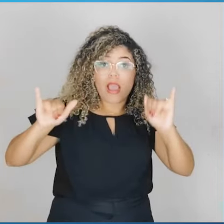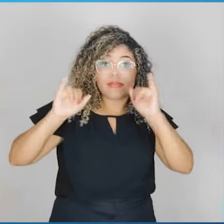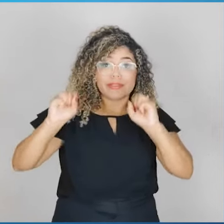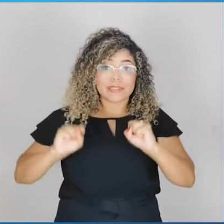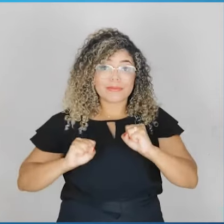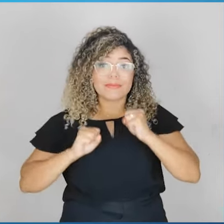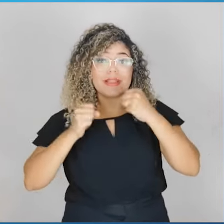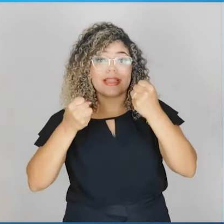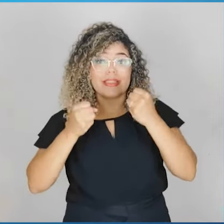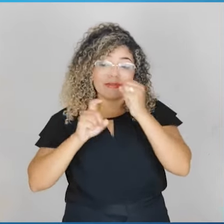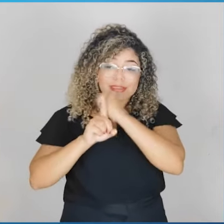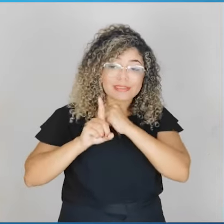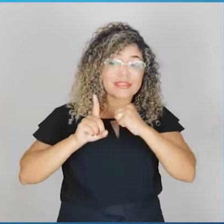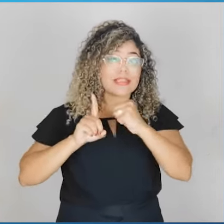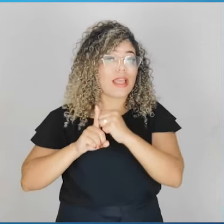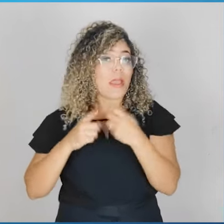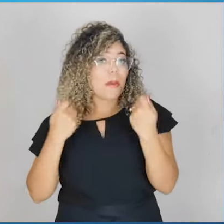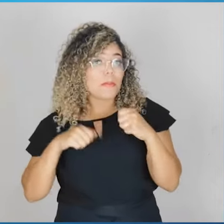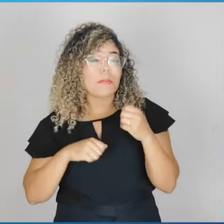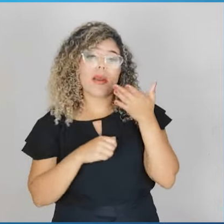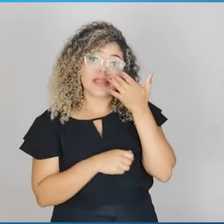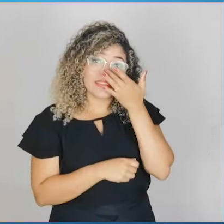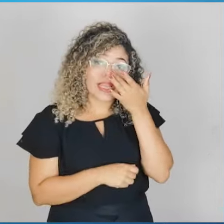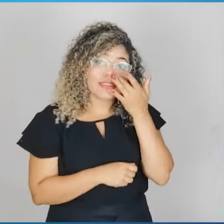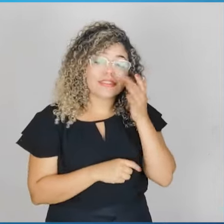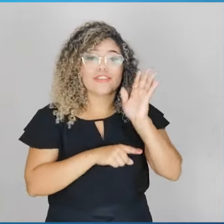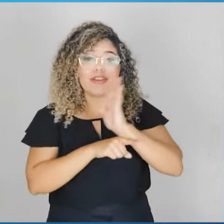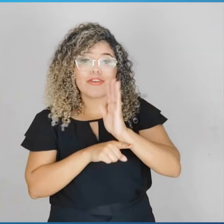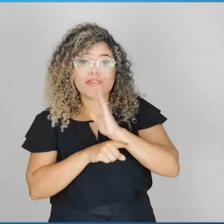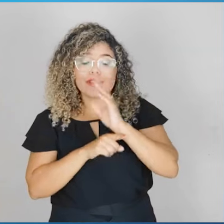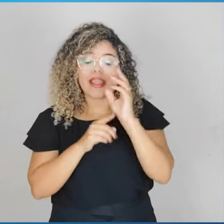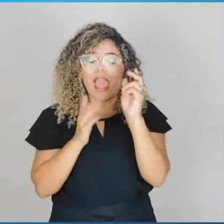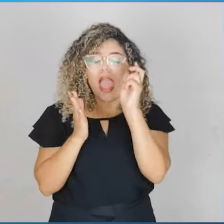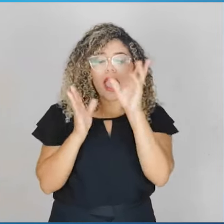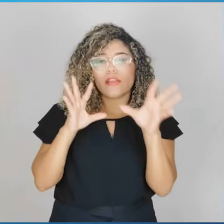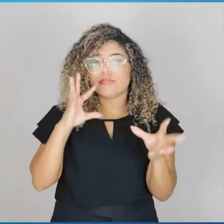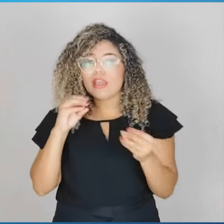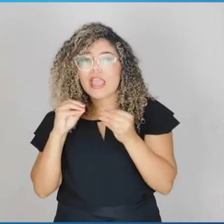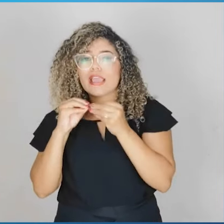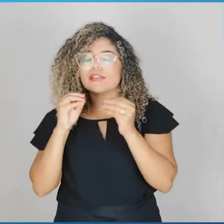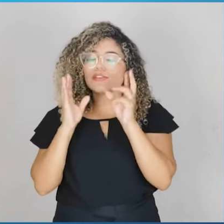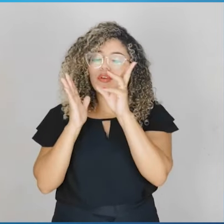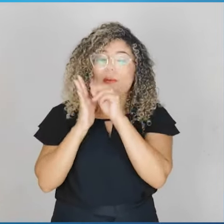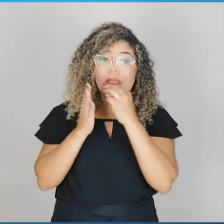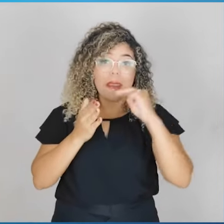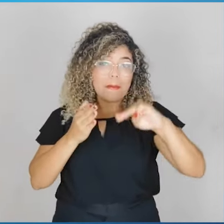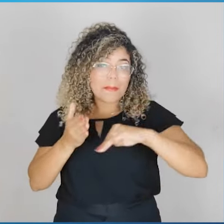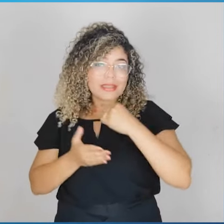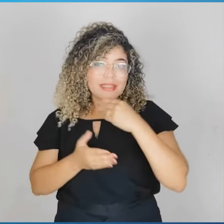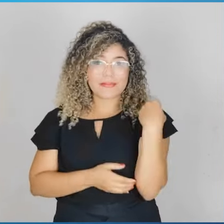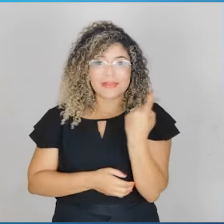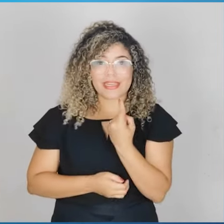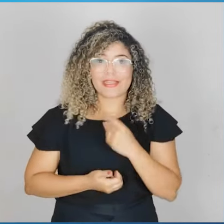Civil. Você pode assistir esse filme, fazer uma resenha e mandar pra gente aqui na TV do CAIS.